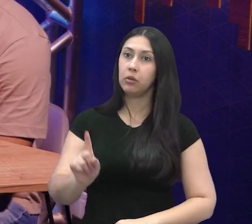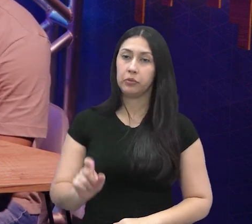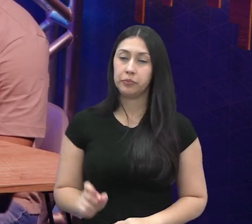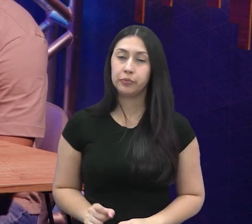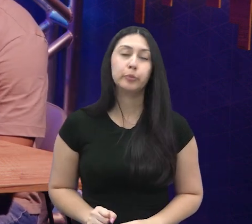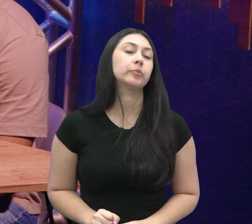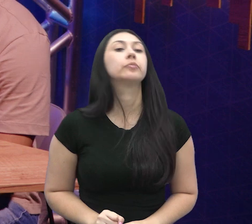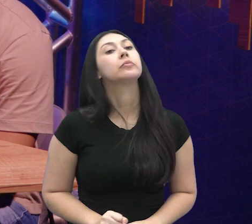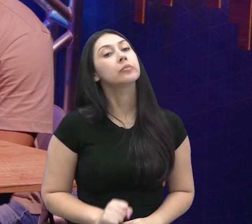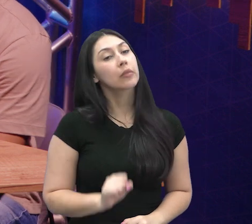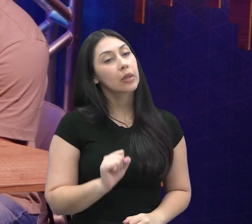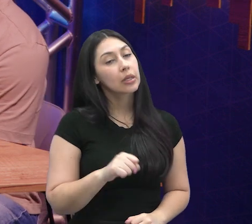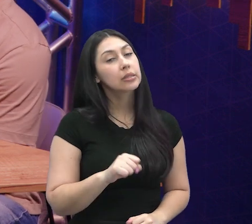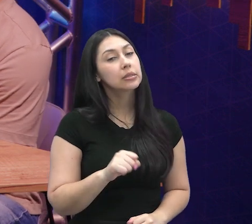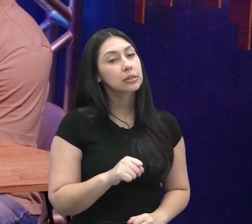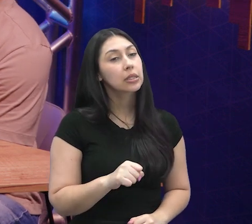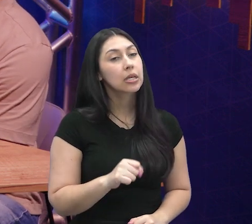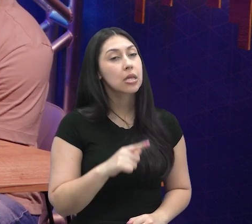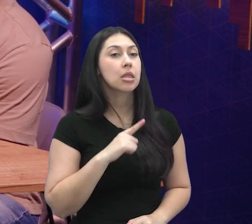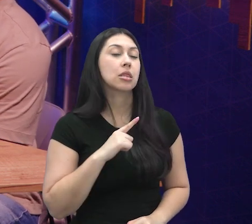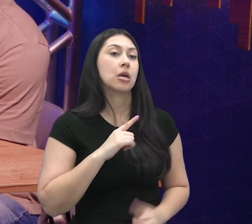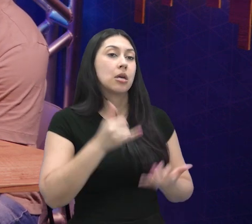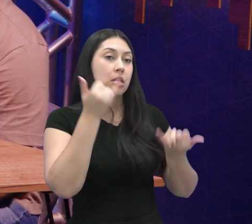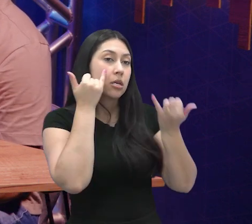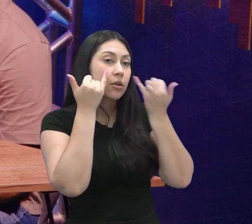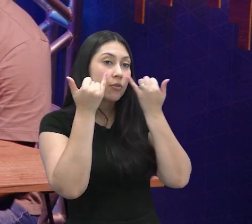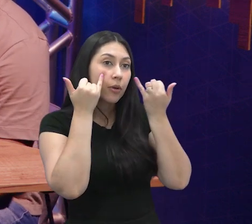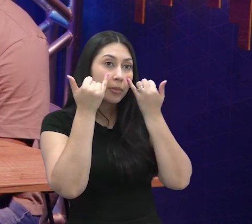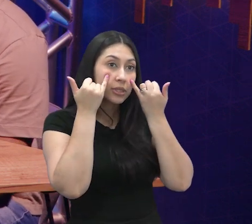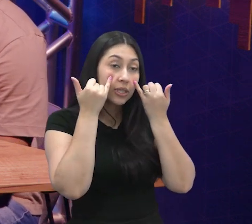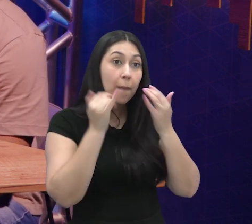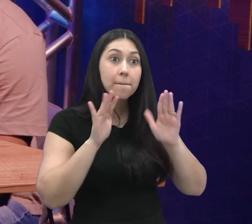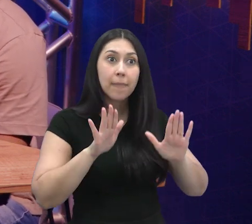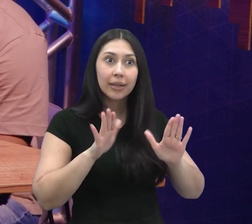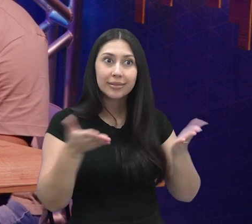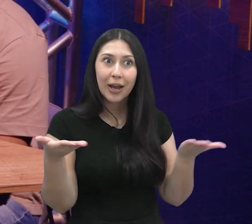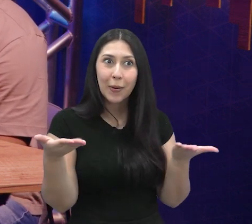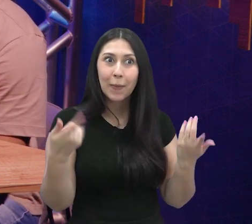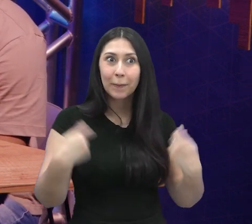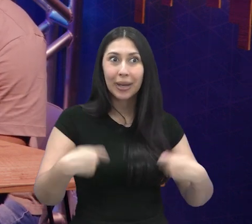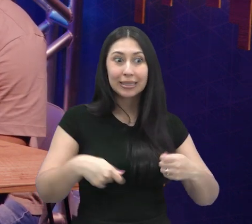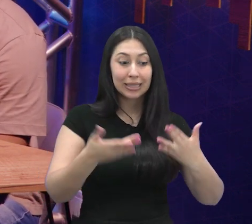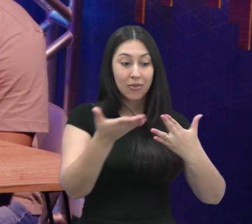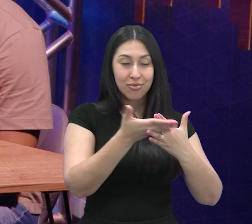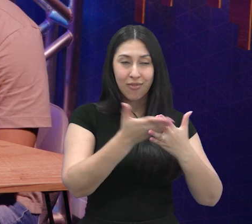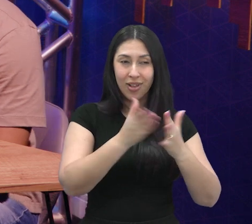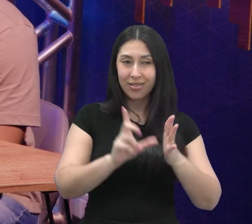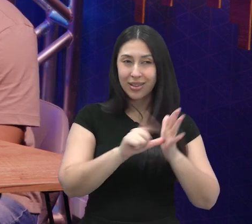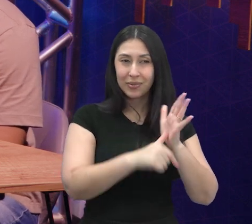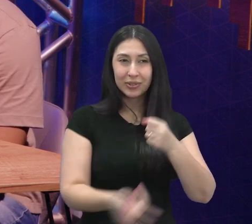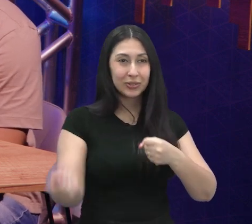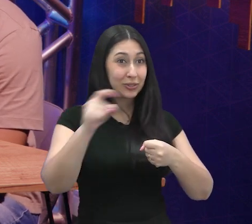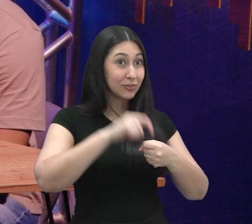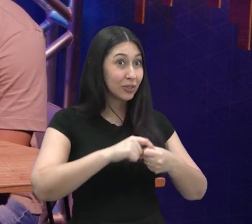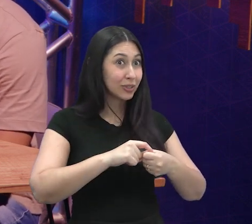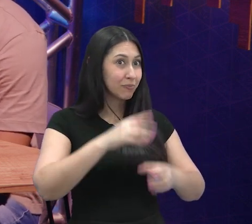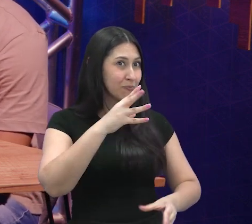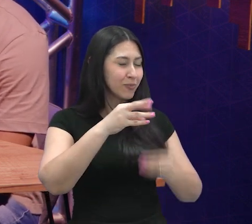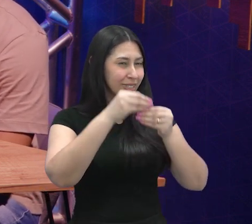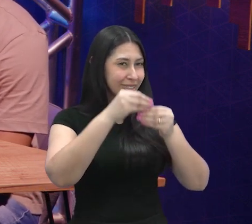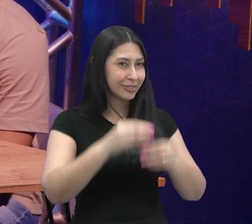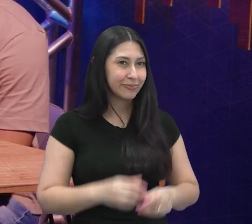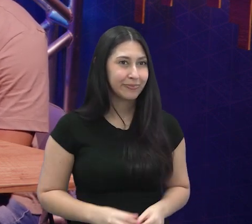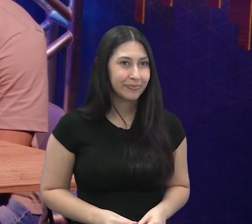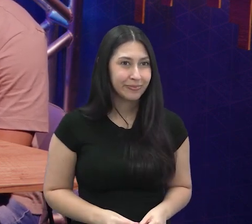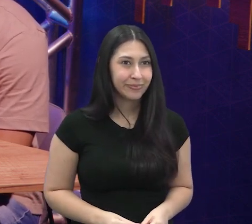negativas. Perfeito. E a gente tem então essas informações e a gente vai precisar fazer um intervalo agora, mas daqui a pouco a gente